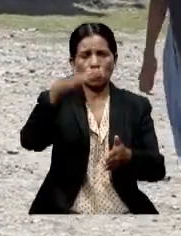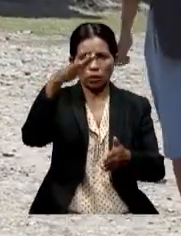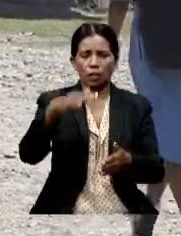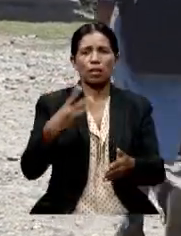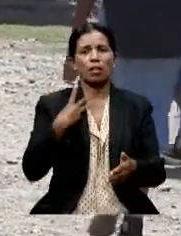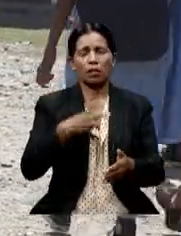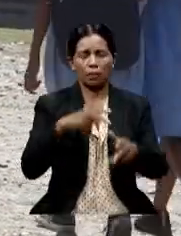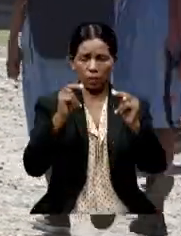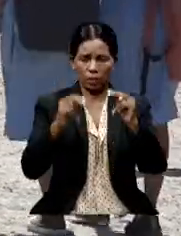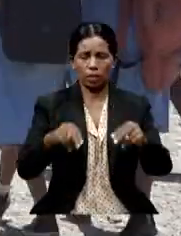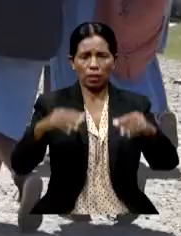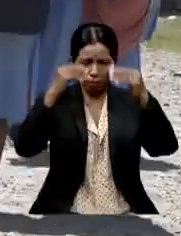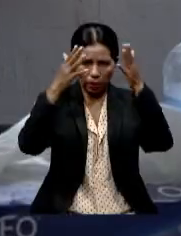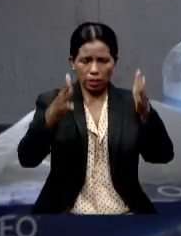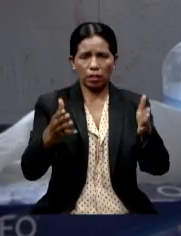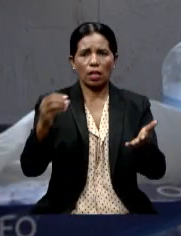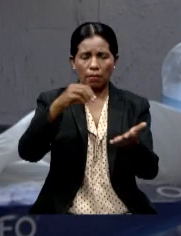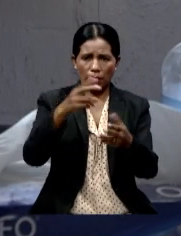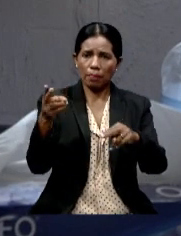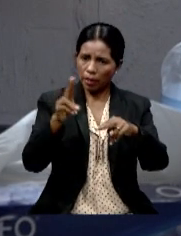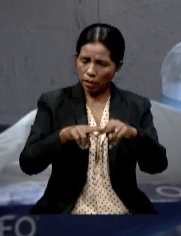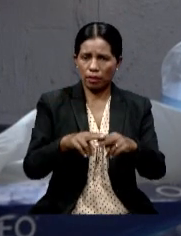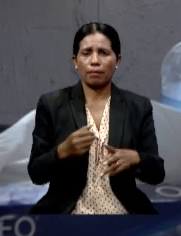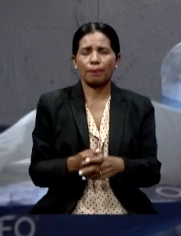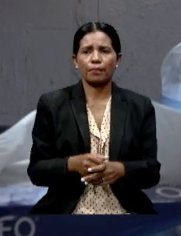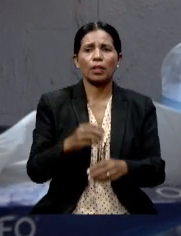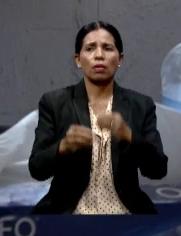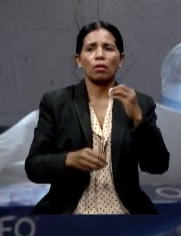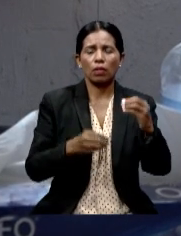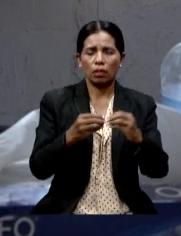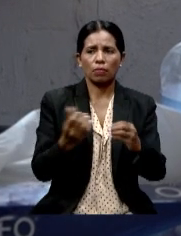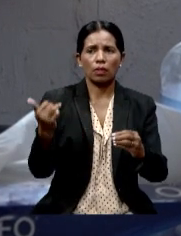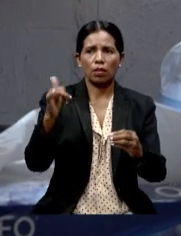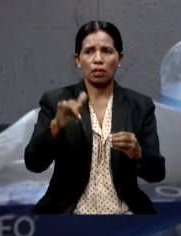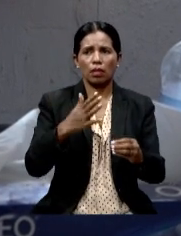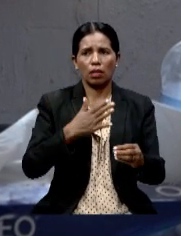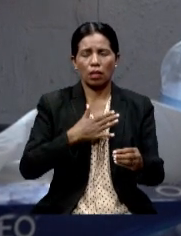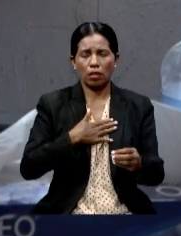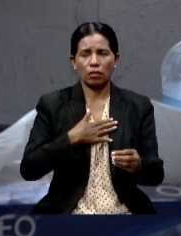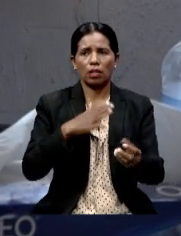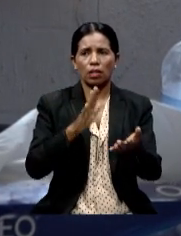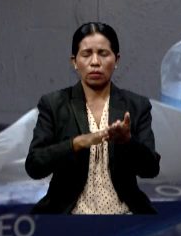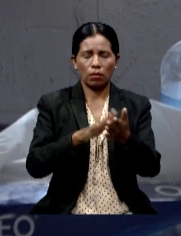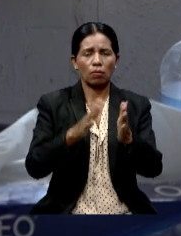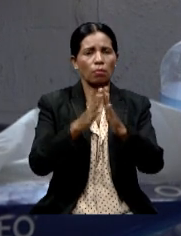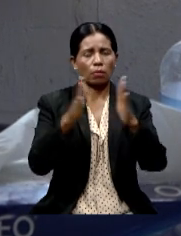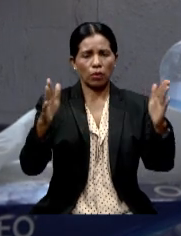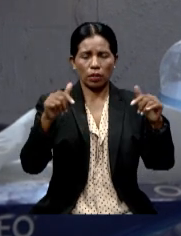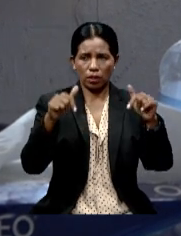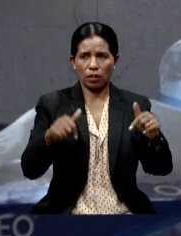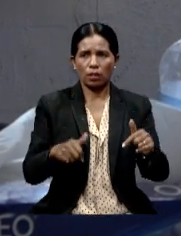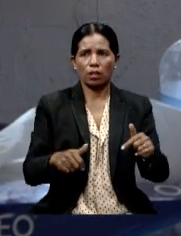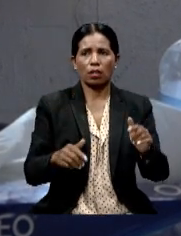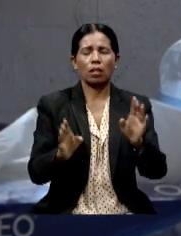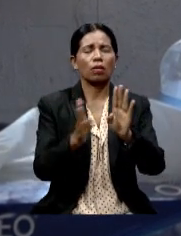mos recurso mos ne ho dia. Ora, kona bai ya tersira parti, hau nia skola mak bot an sene, nia ora mata